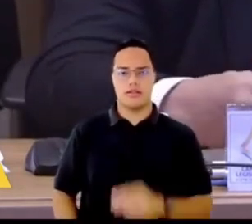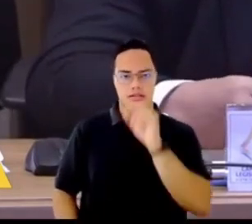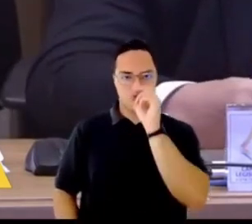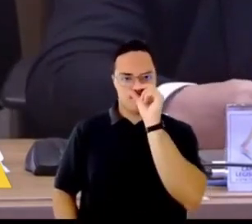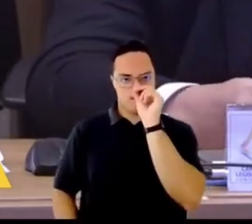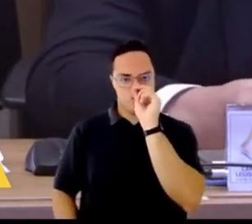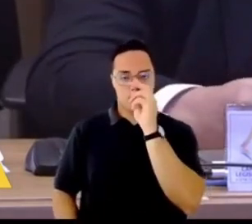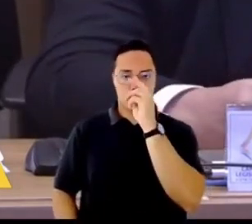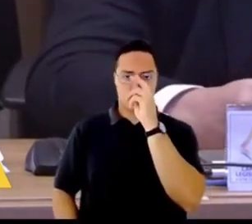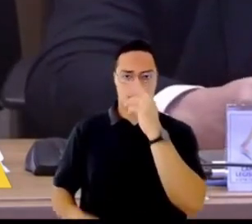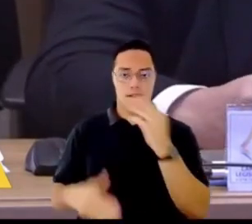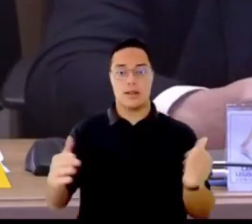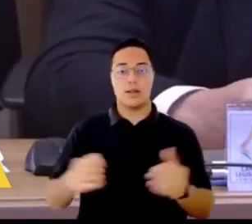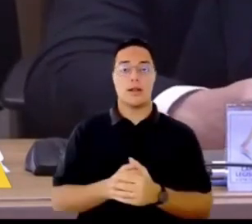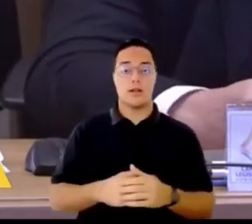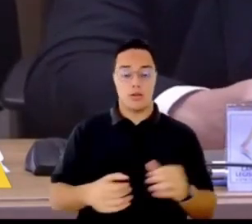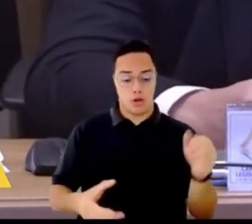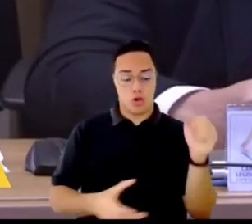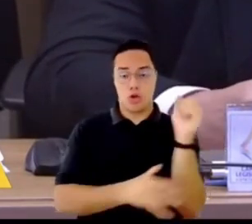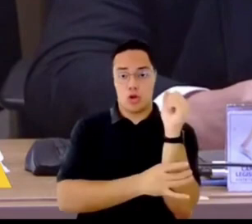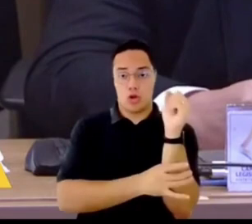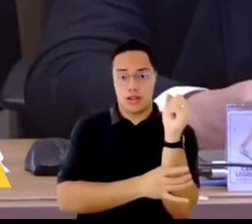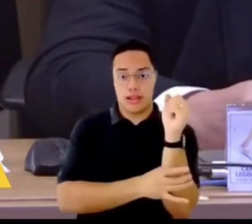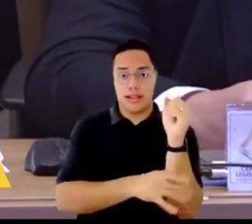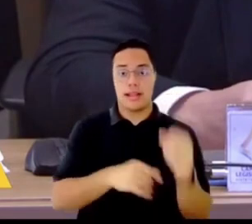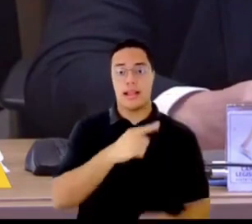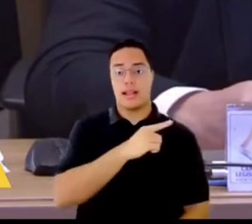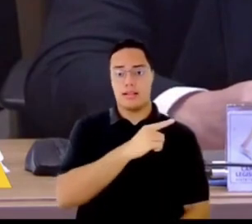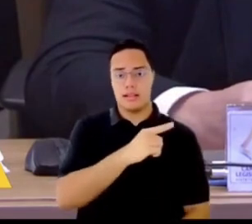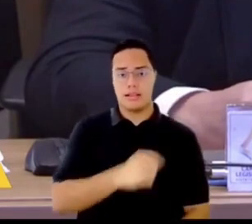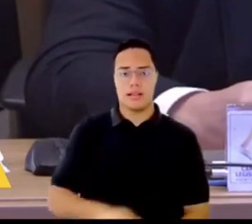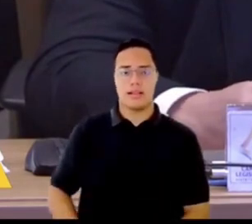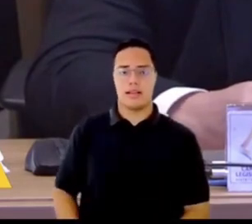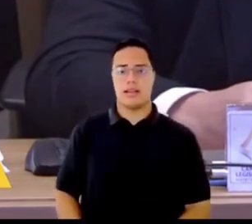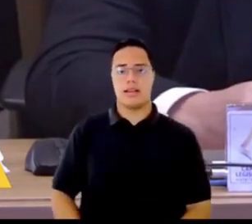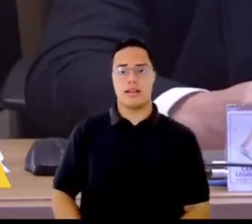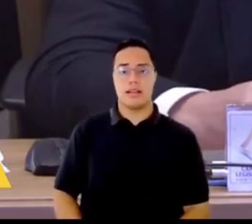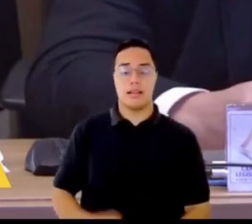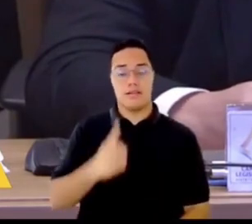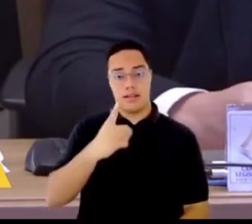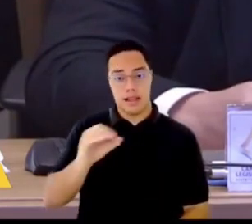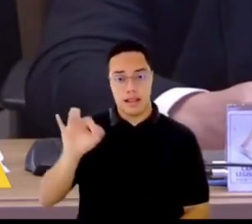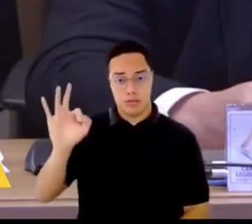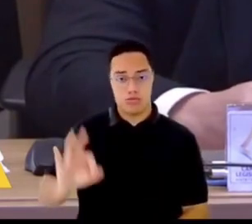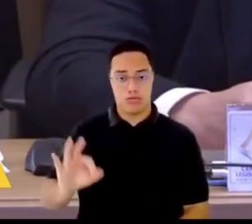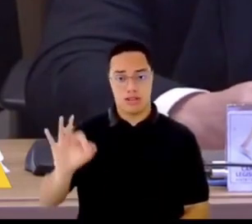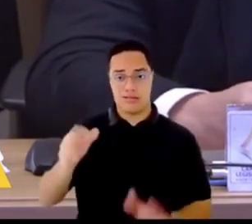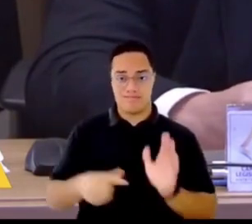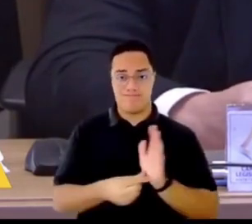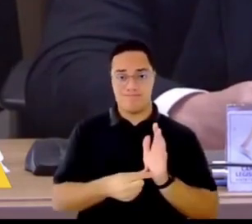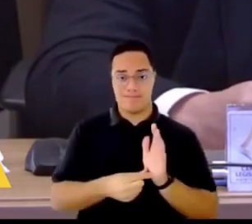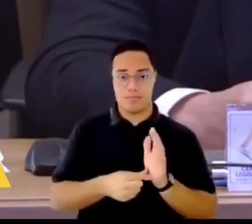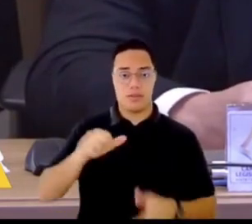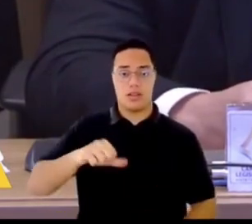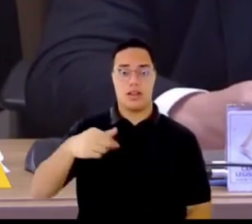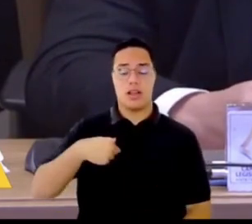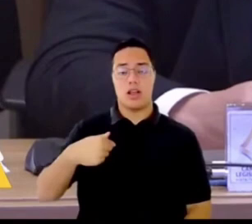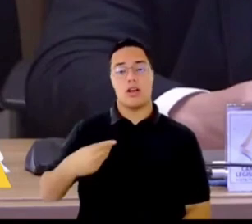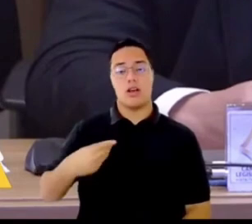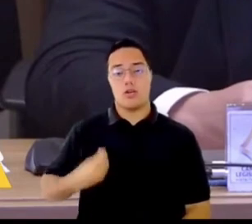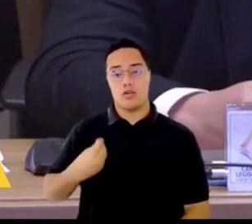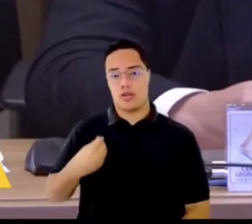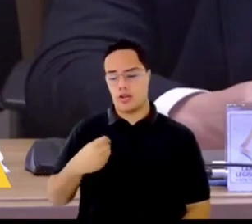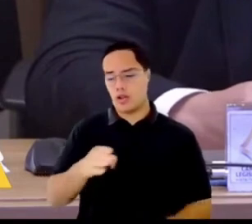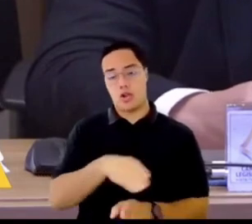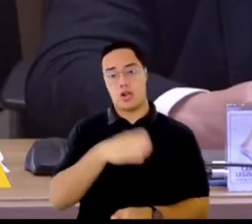com 10% de carga. Eu fui em casa, morava ao lado da sede da Polícia Federal, ali